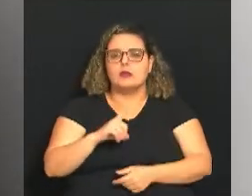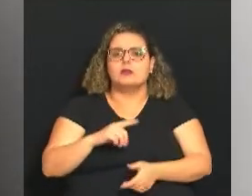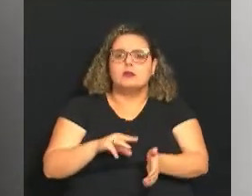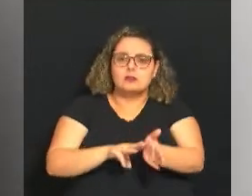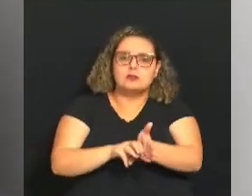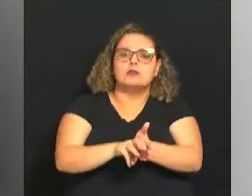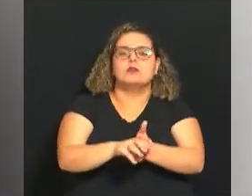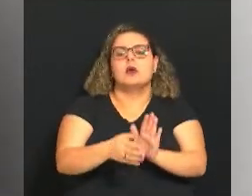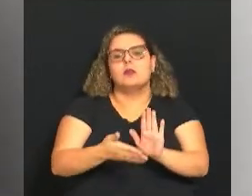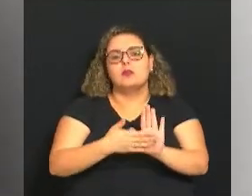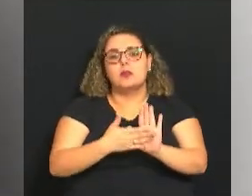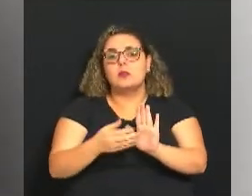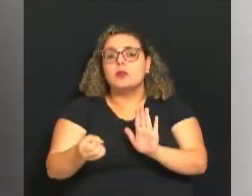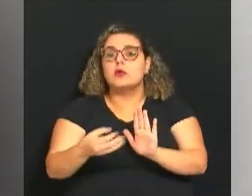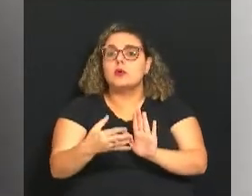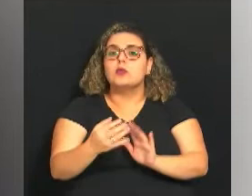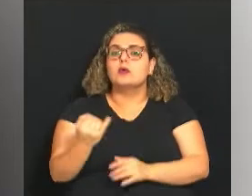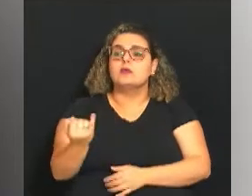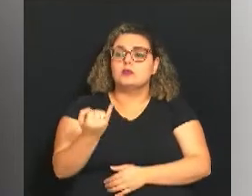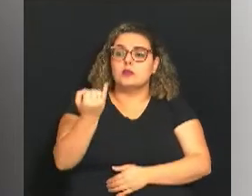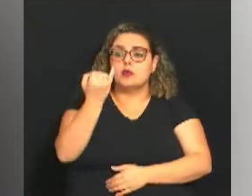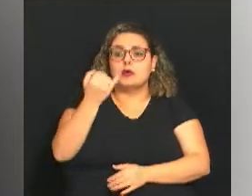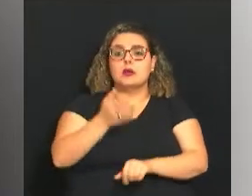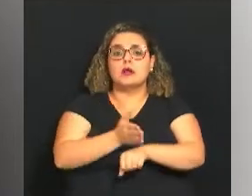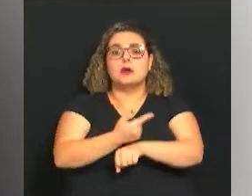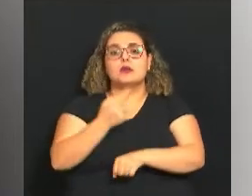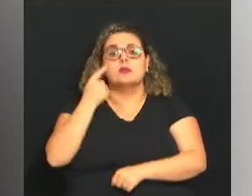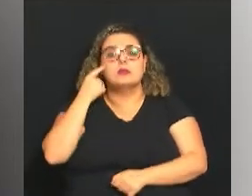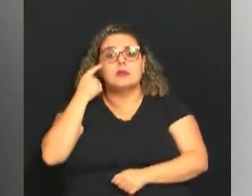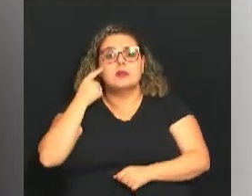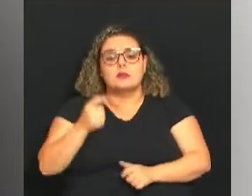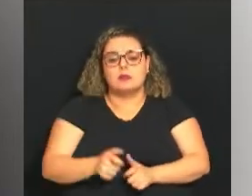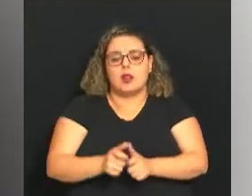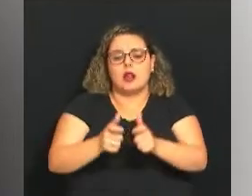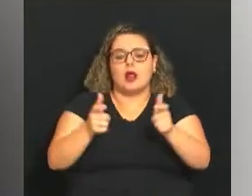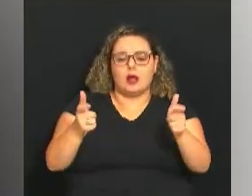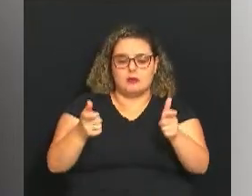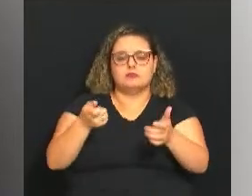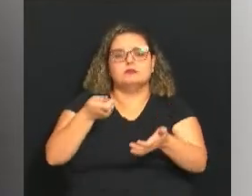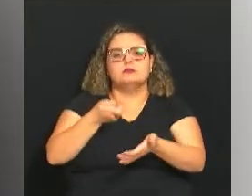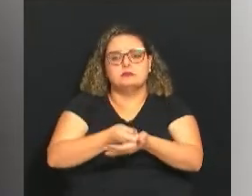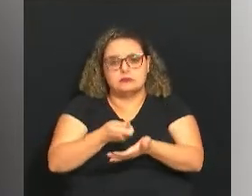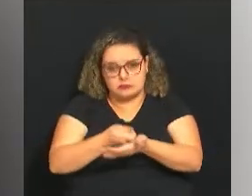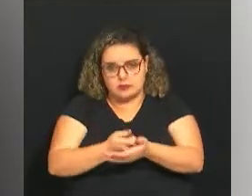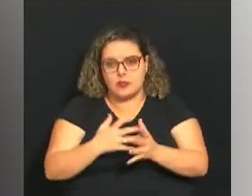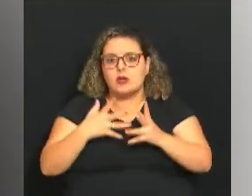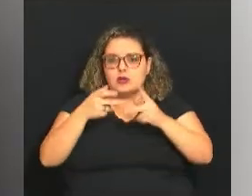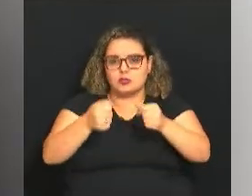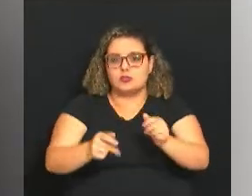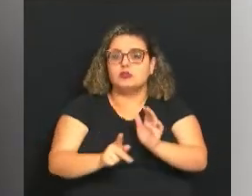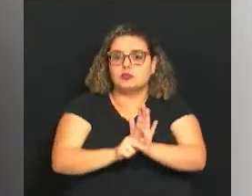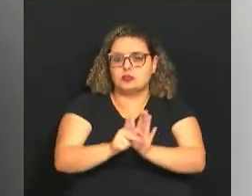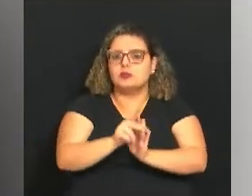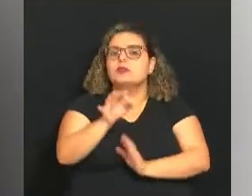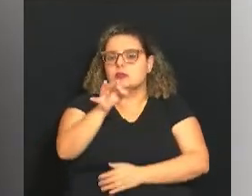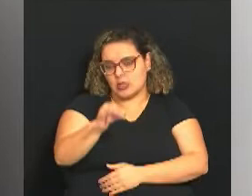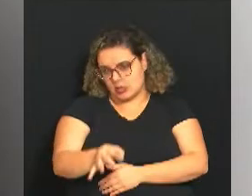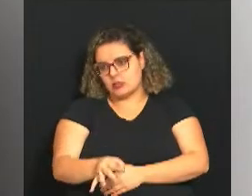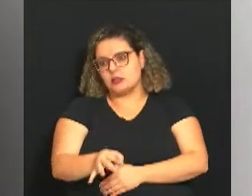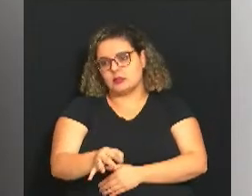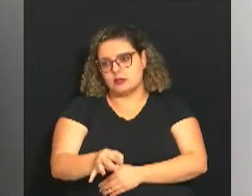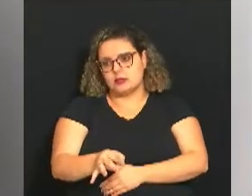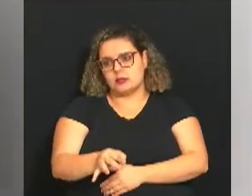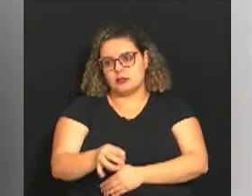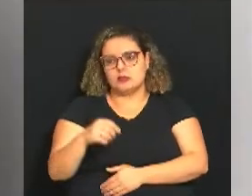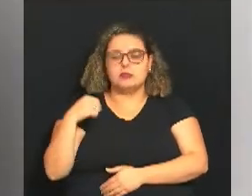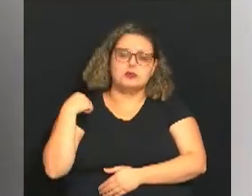nova, e acho que é importante, antes de pensar em crescer, garantir que o que foi planejado está funcionando bem. Mas,